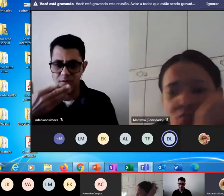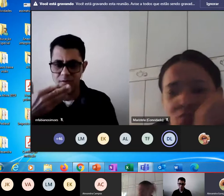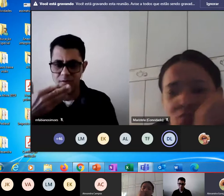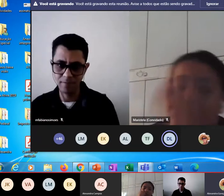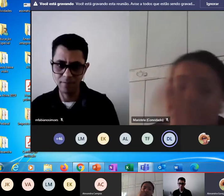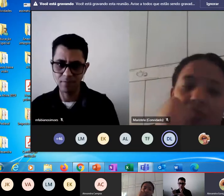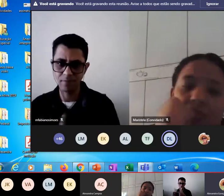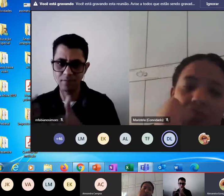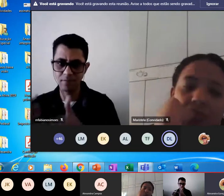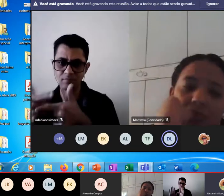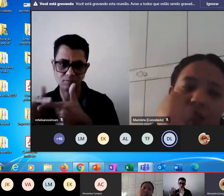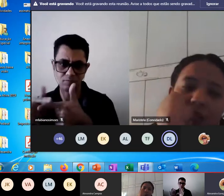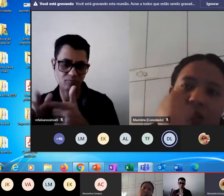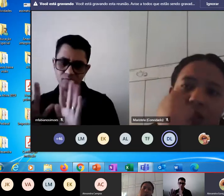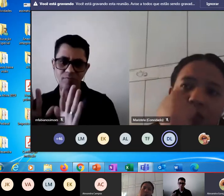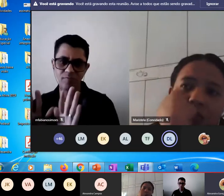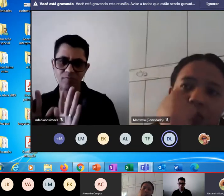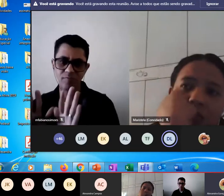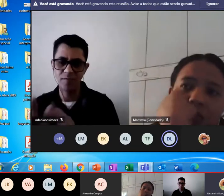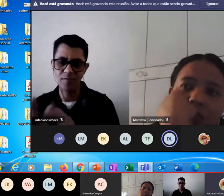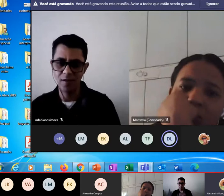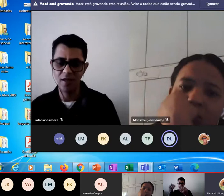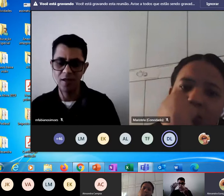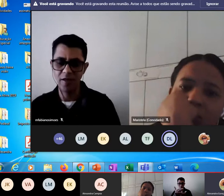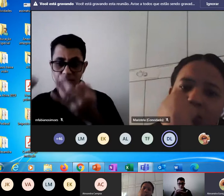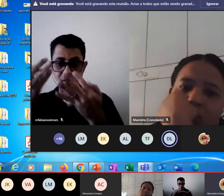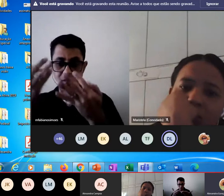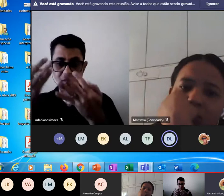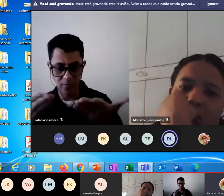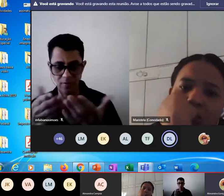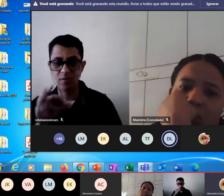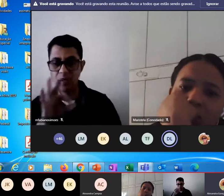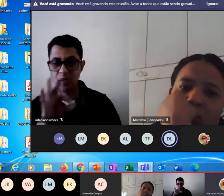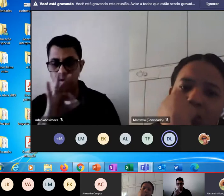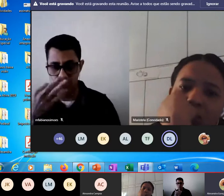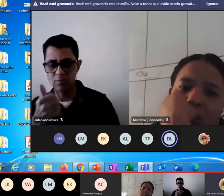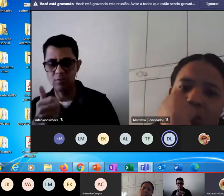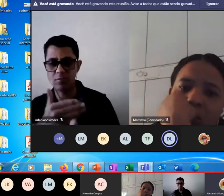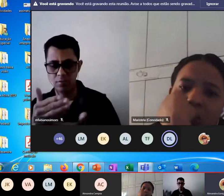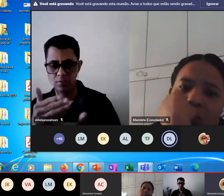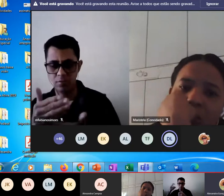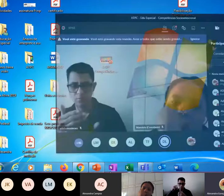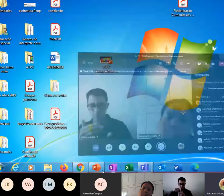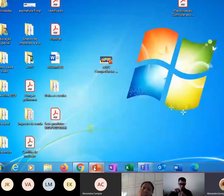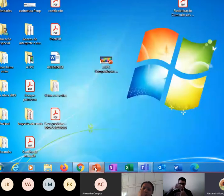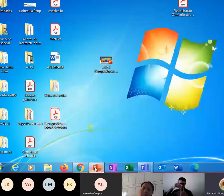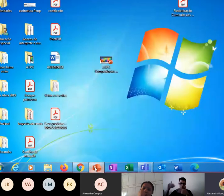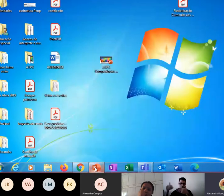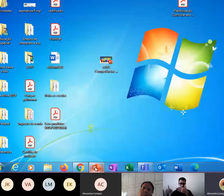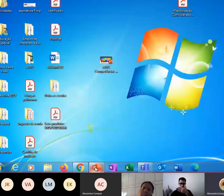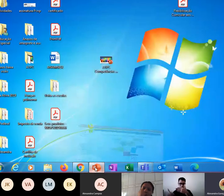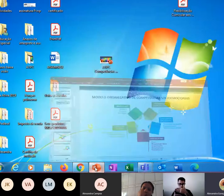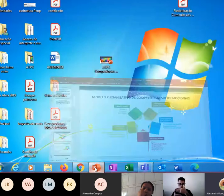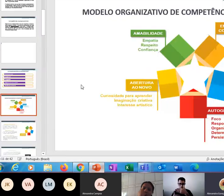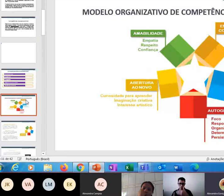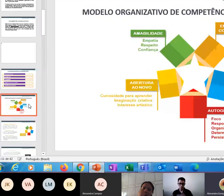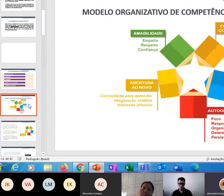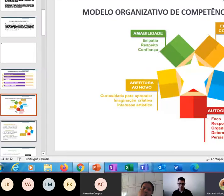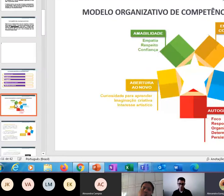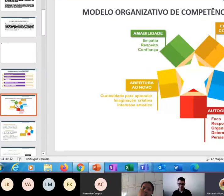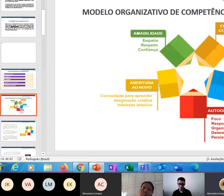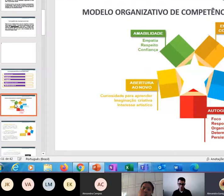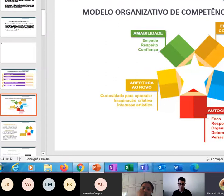não. Eu vou falando, então. Tá ótimo. Tá vou certo. Voltar lá para apresentar o